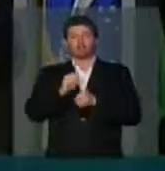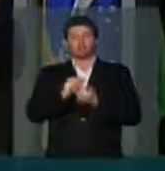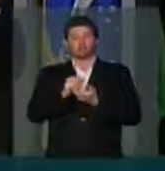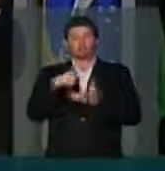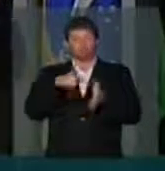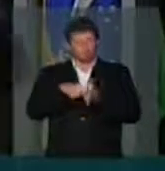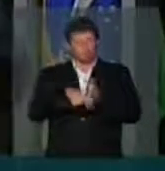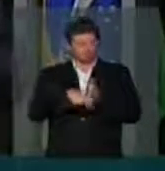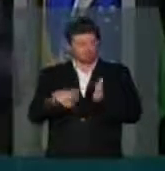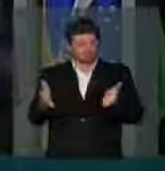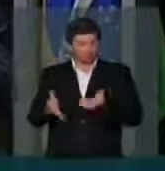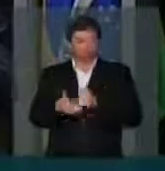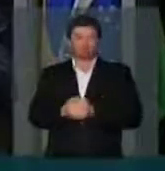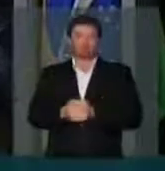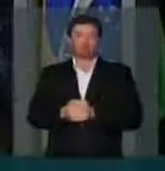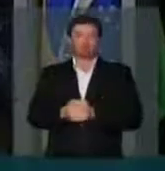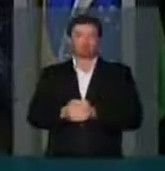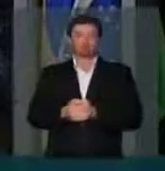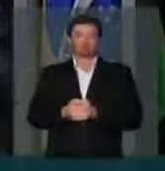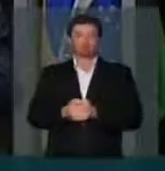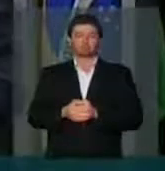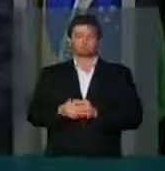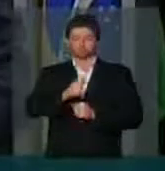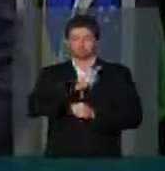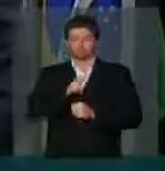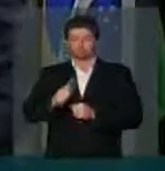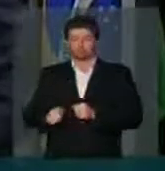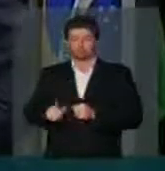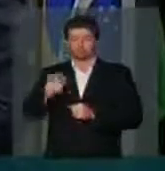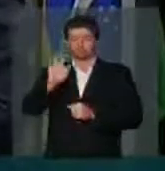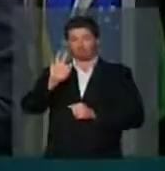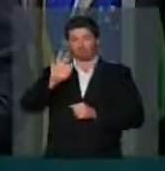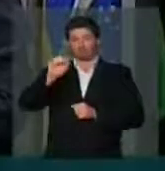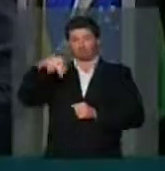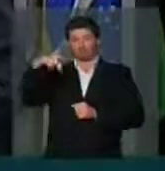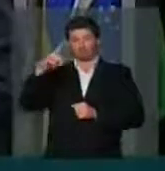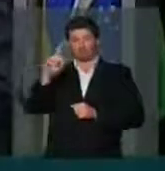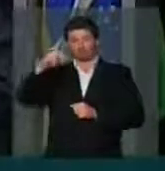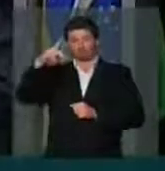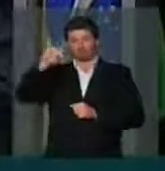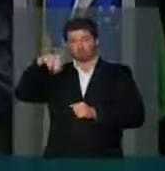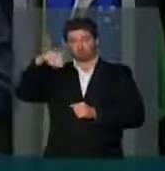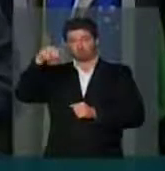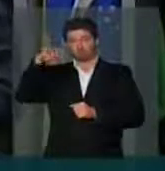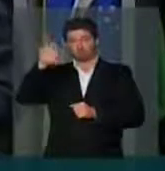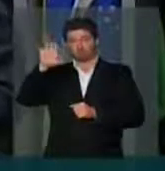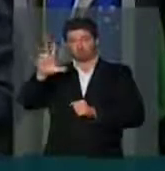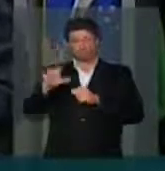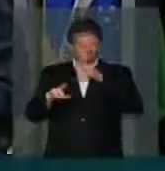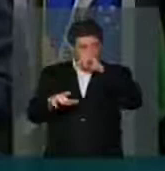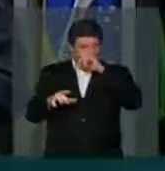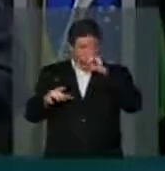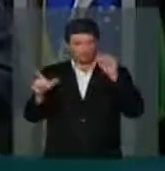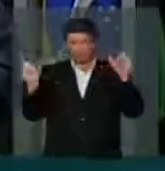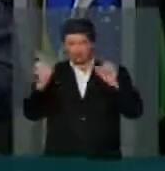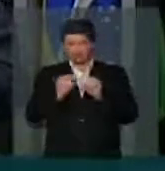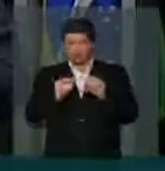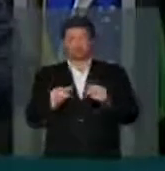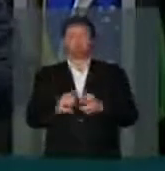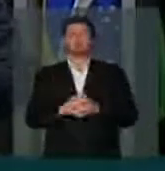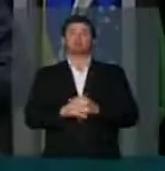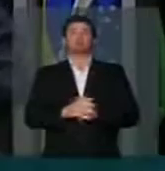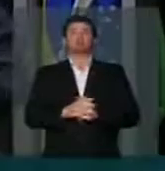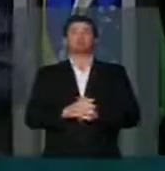sendo apurada ainda de dinheiro ao governador Fernando Pimentel. Isso é a síntese, porque nós temos